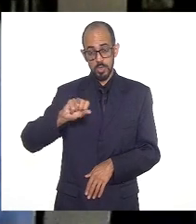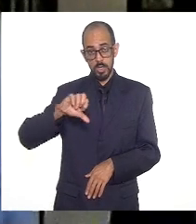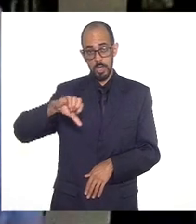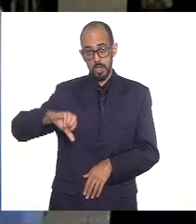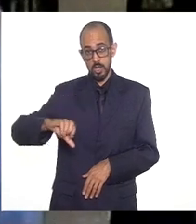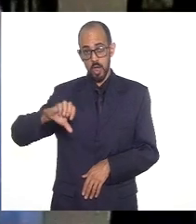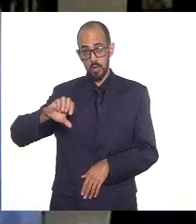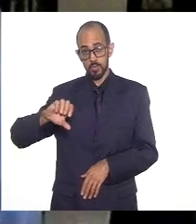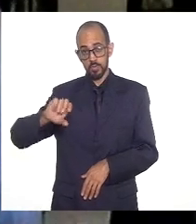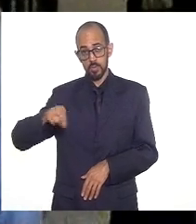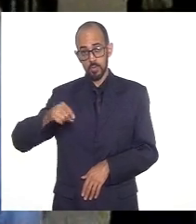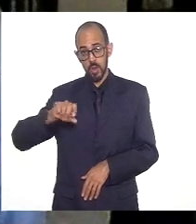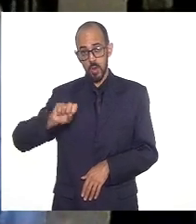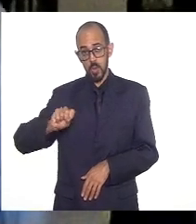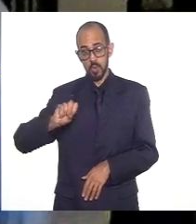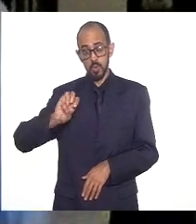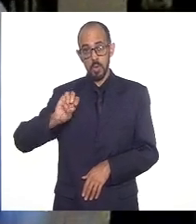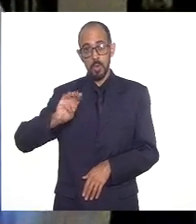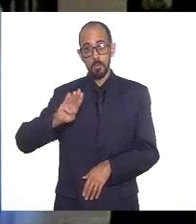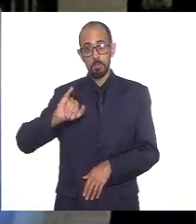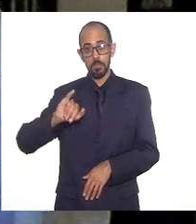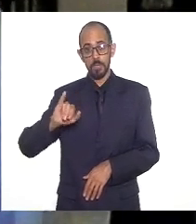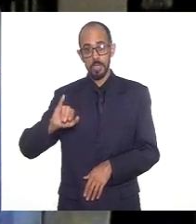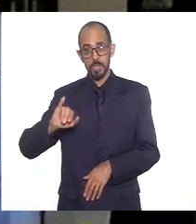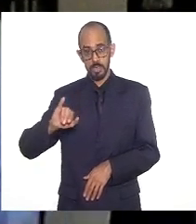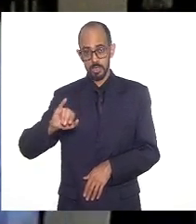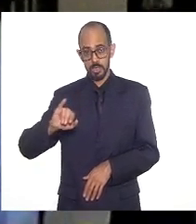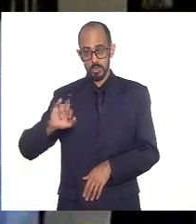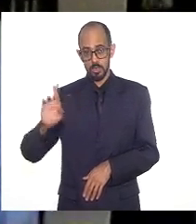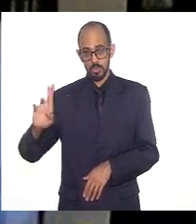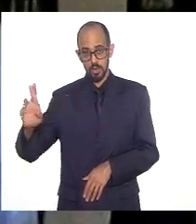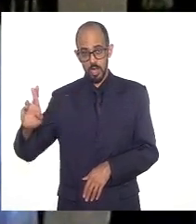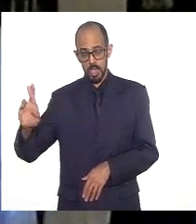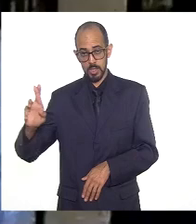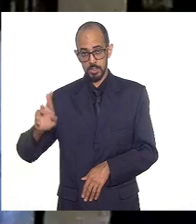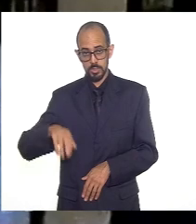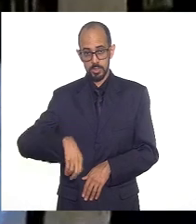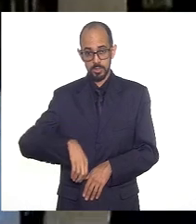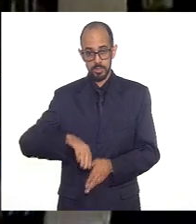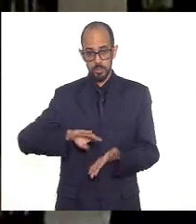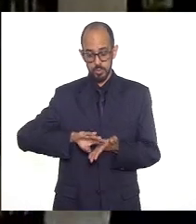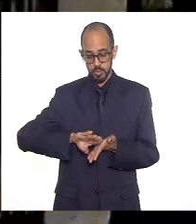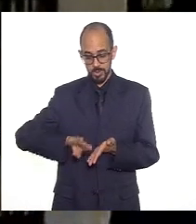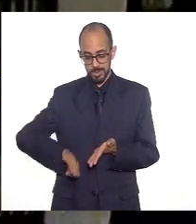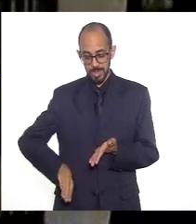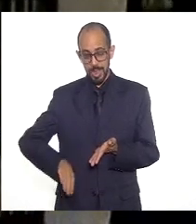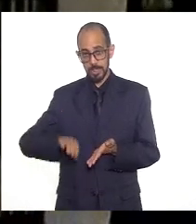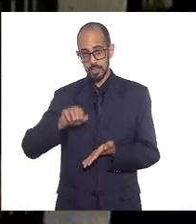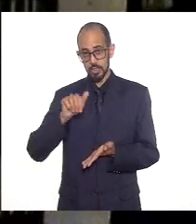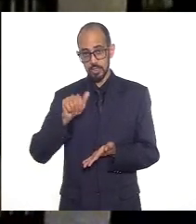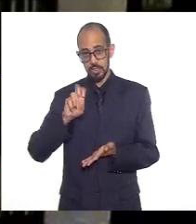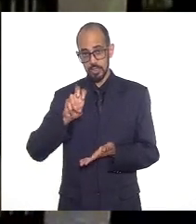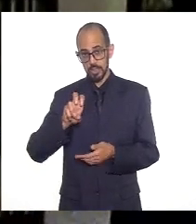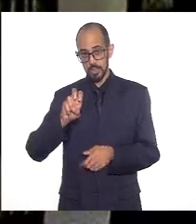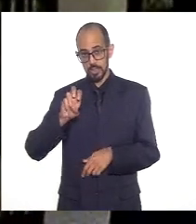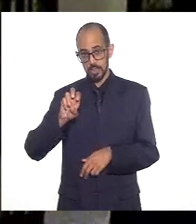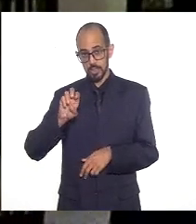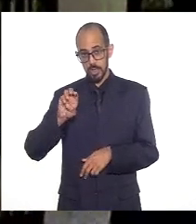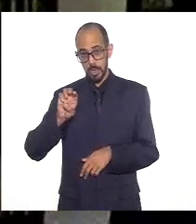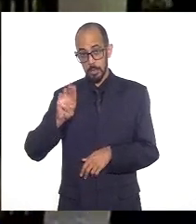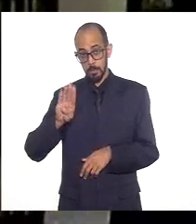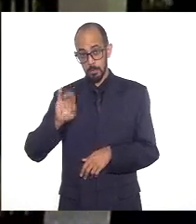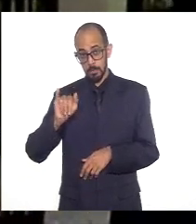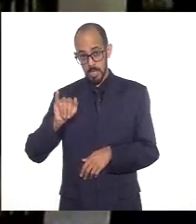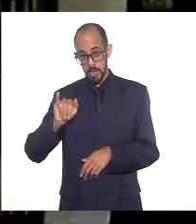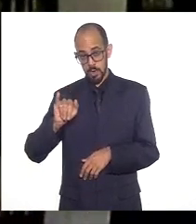bilhões de reais, com destaque de 15 bilhões para as receitas de royalties do